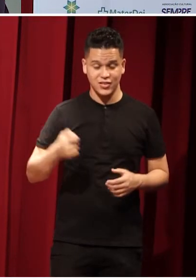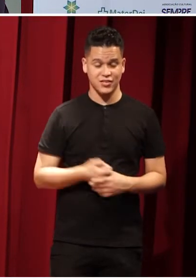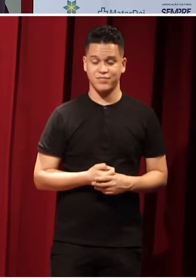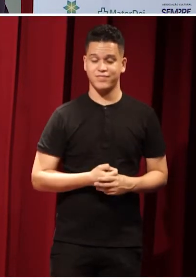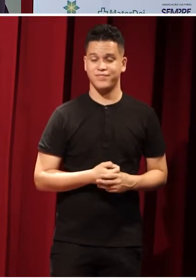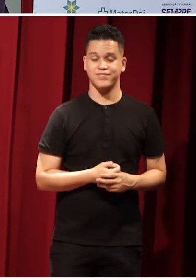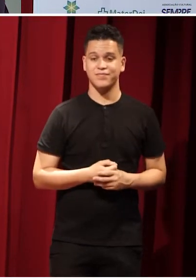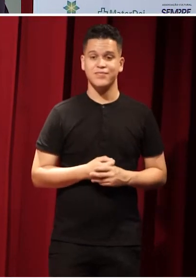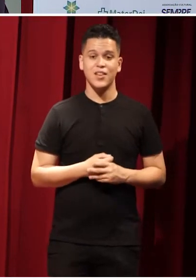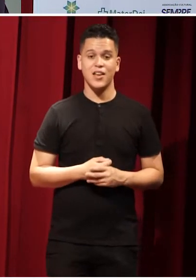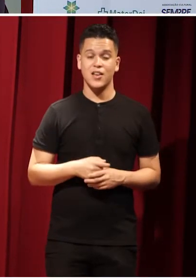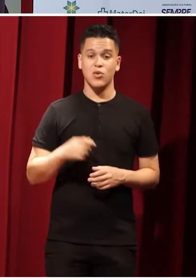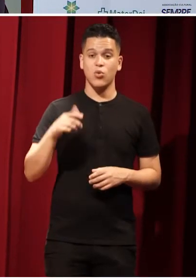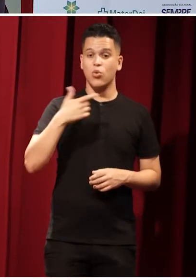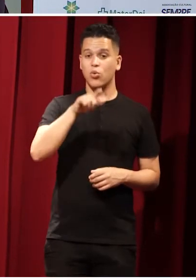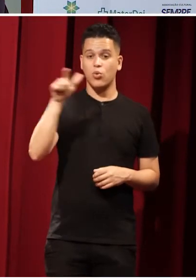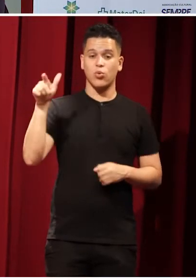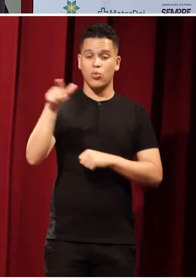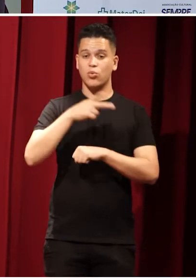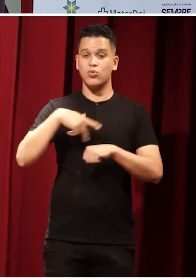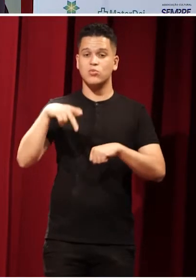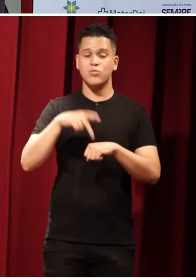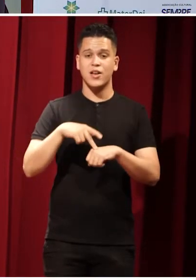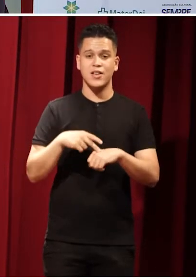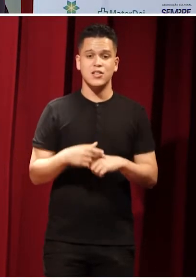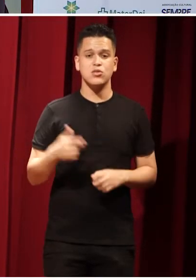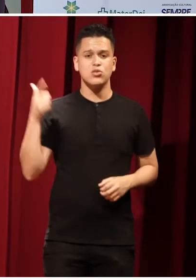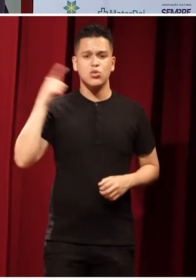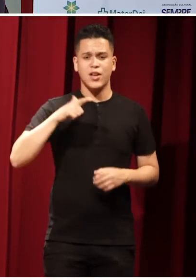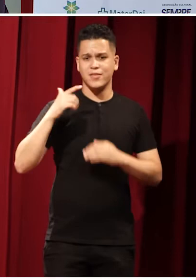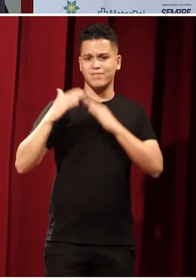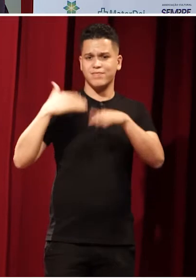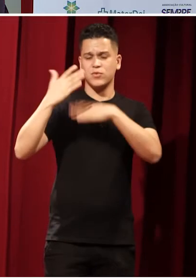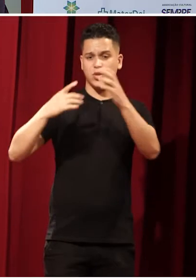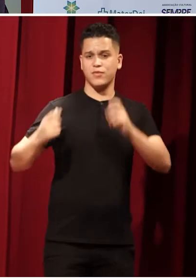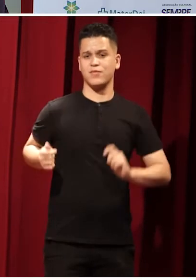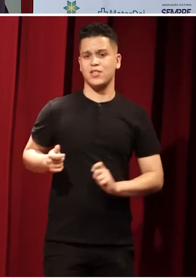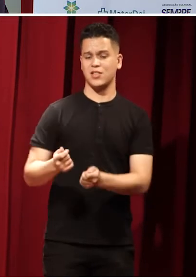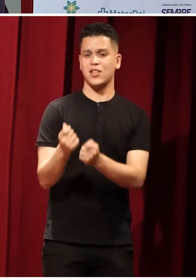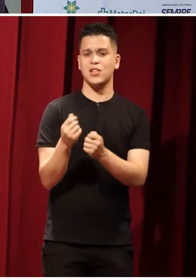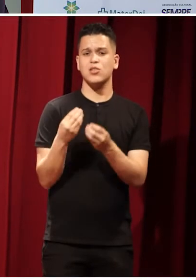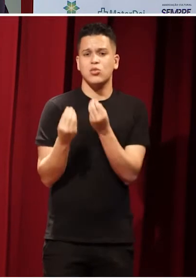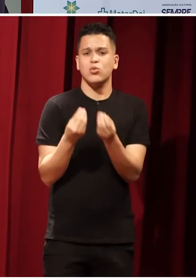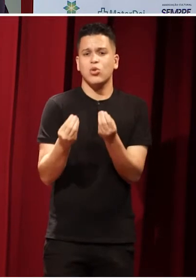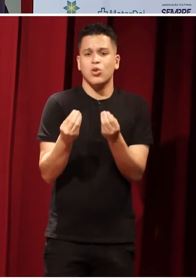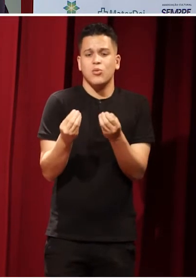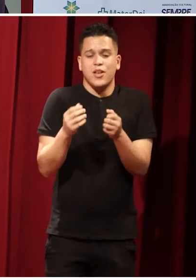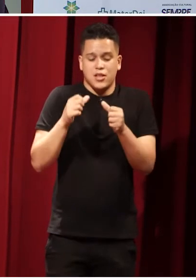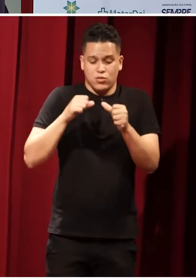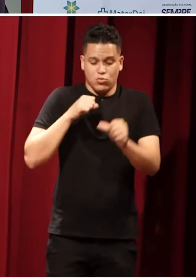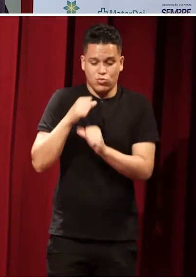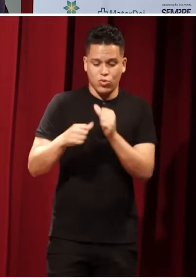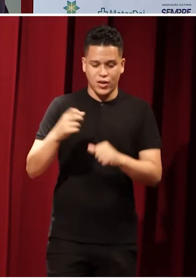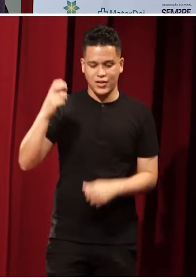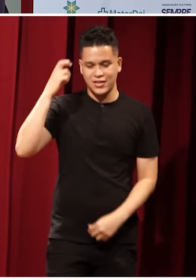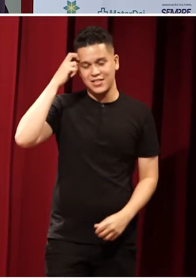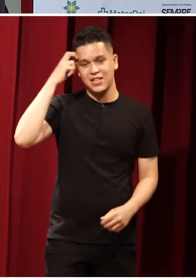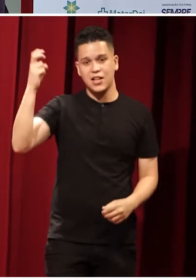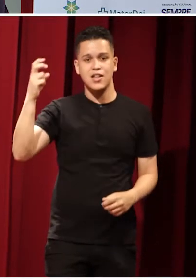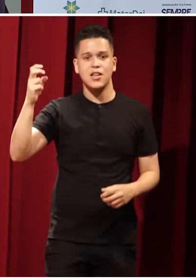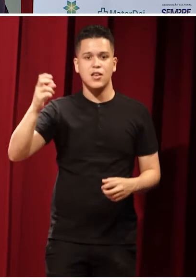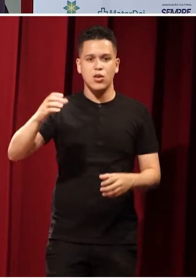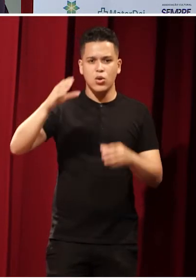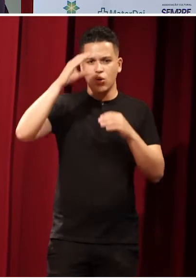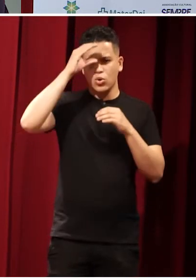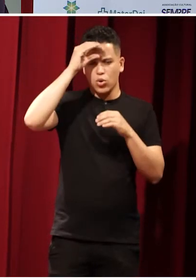dos países vem da sua capacidade de transformar inteligência, informação e